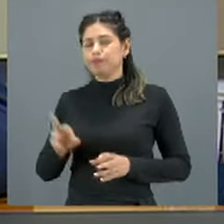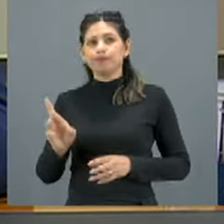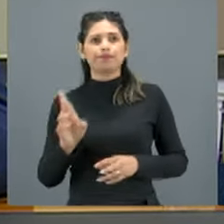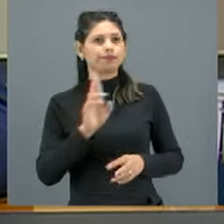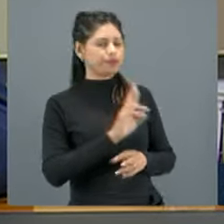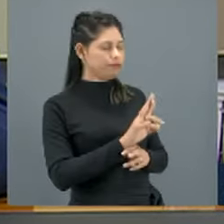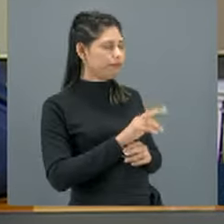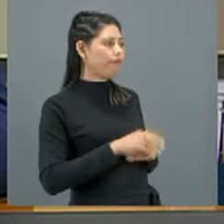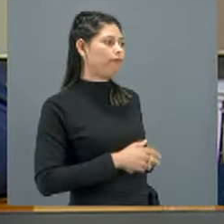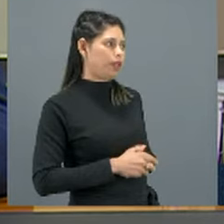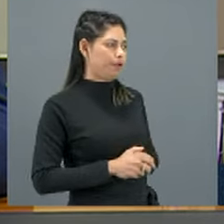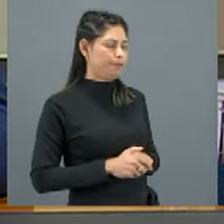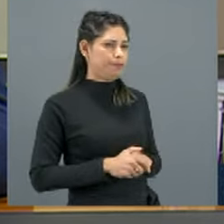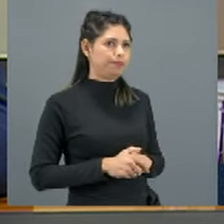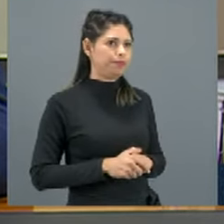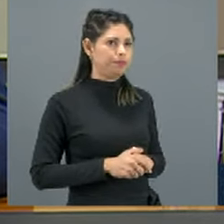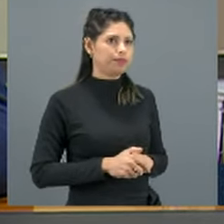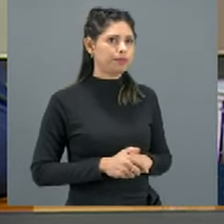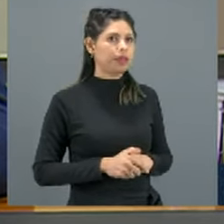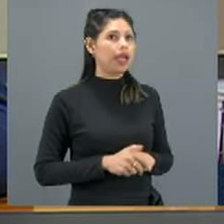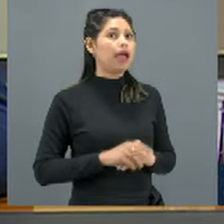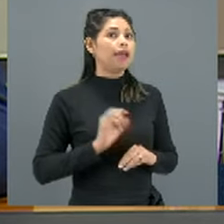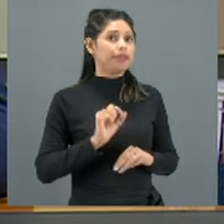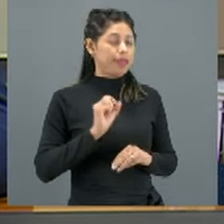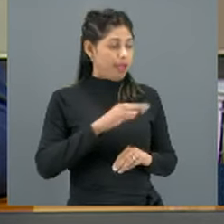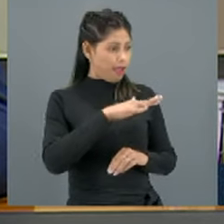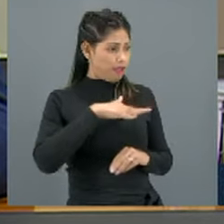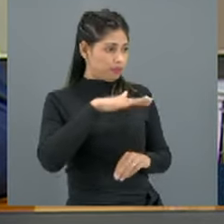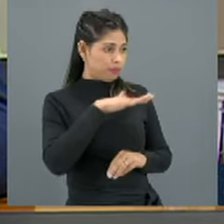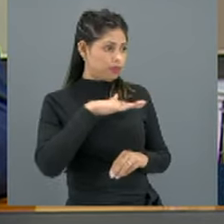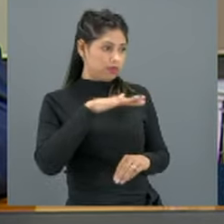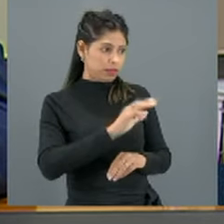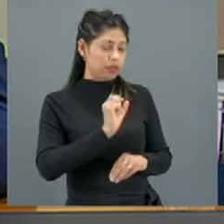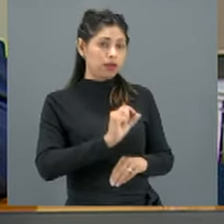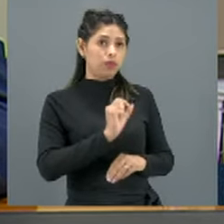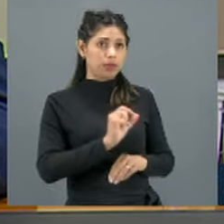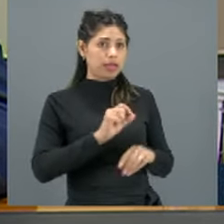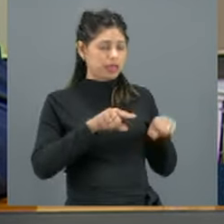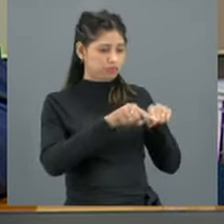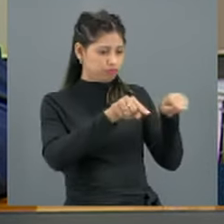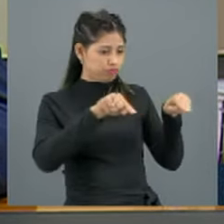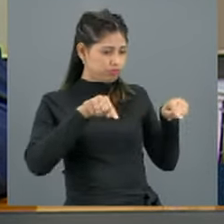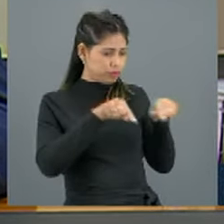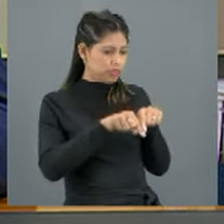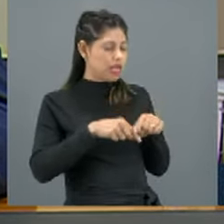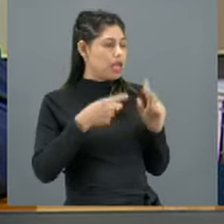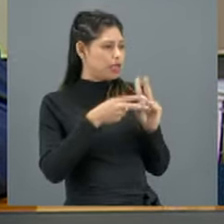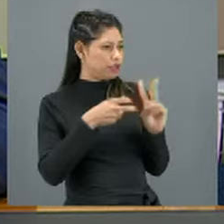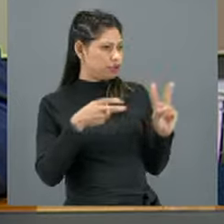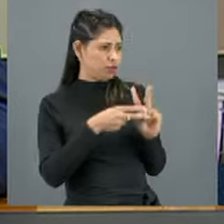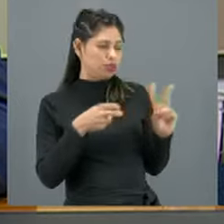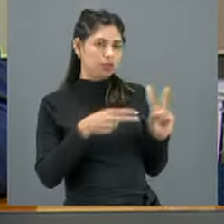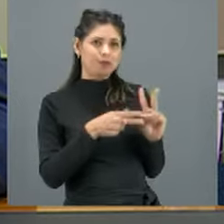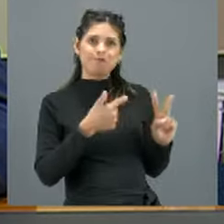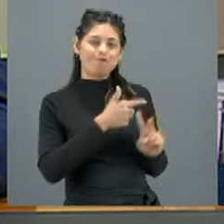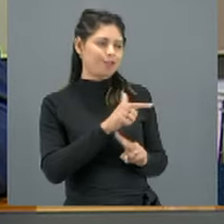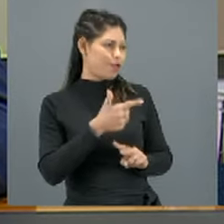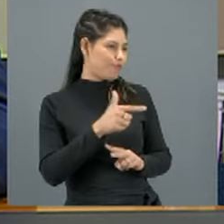Na nossa área, terra indígena Parabuburi, nós não temos as